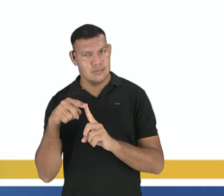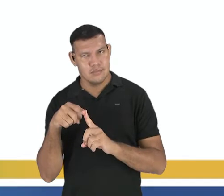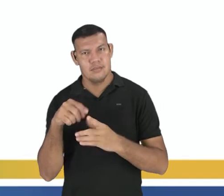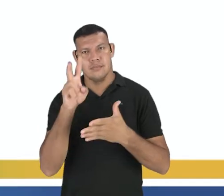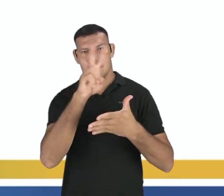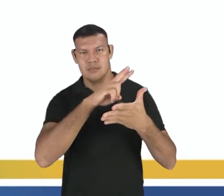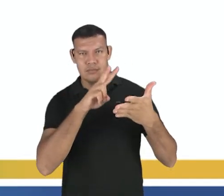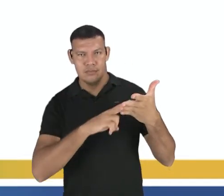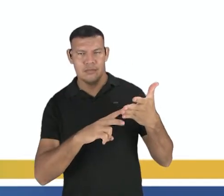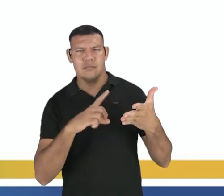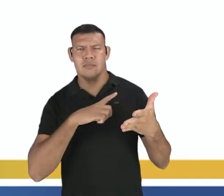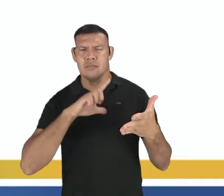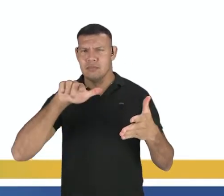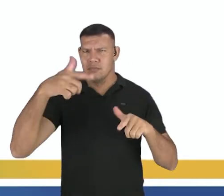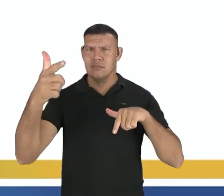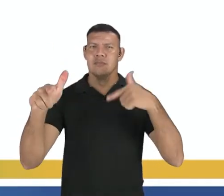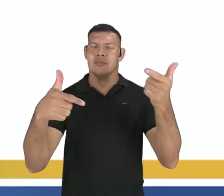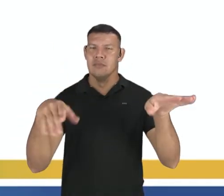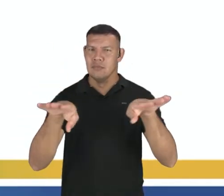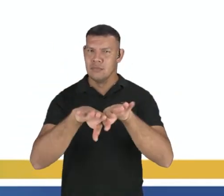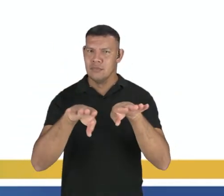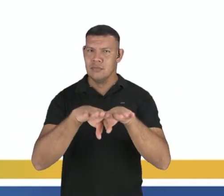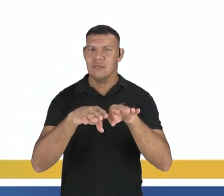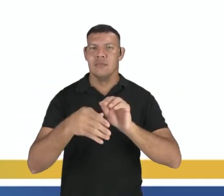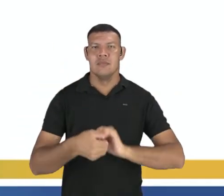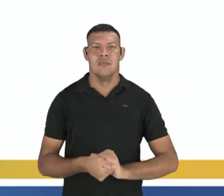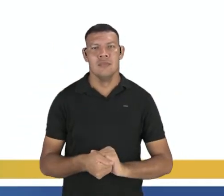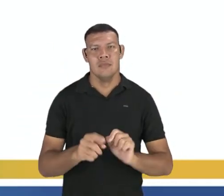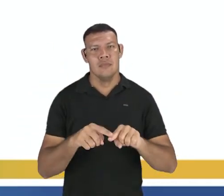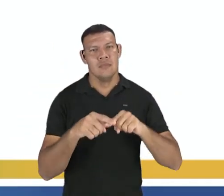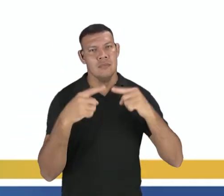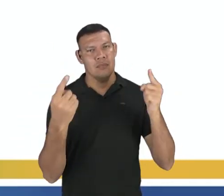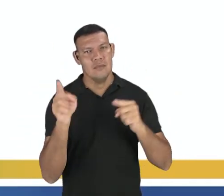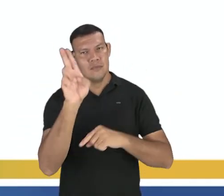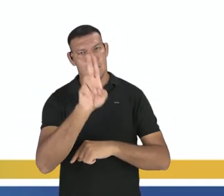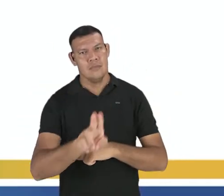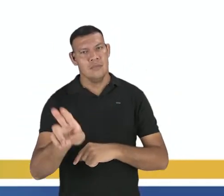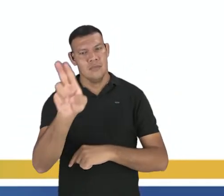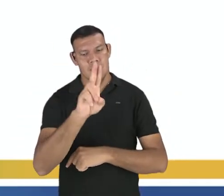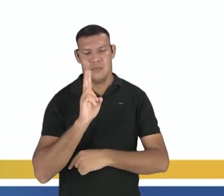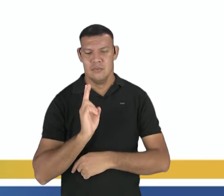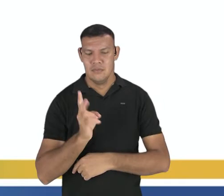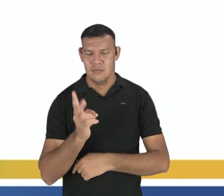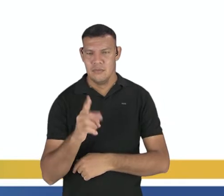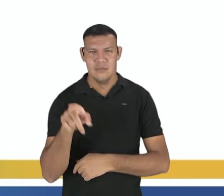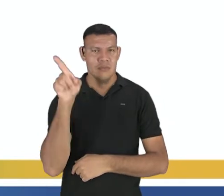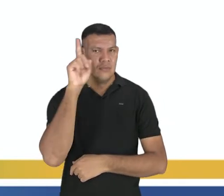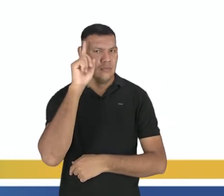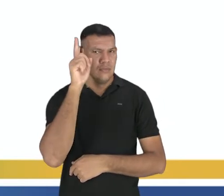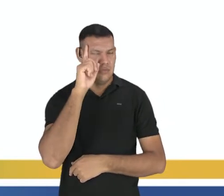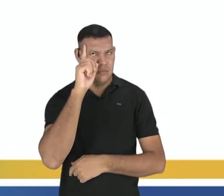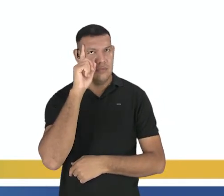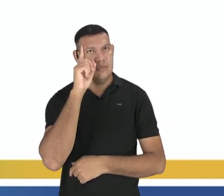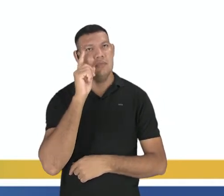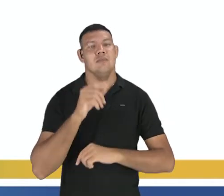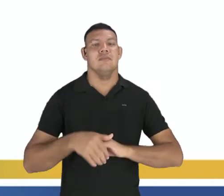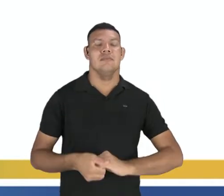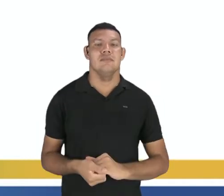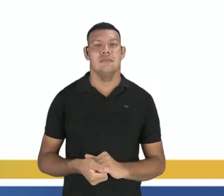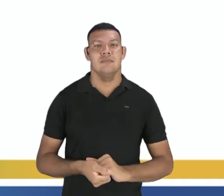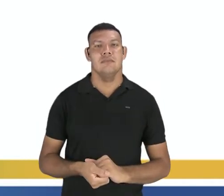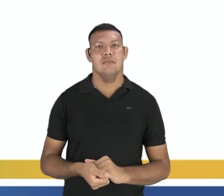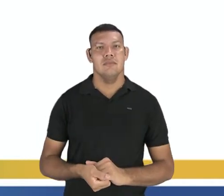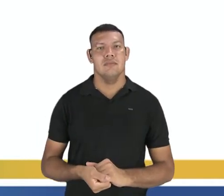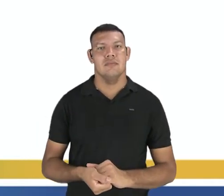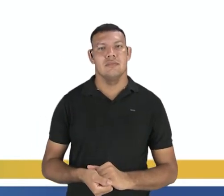leitura, existem outros também, tá? Mas o que a gente mais utiliza aí no nosso dia a dia são essas, tá certo? A